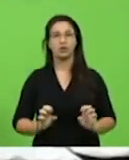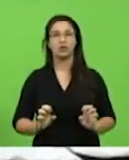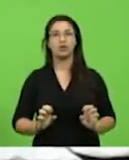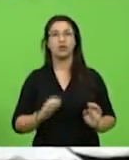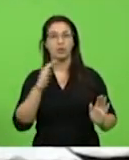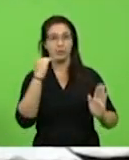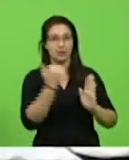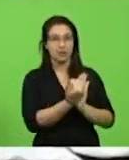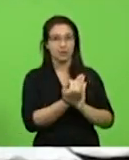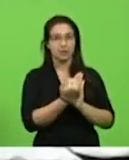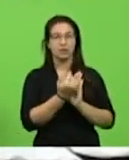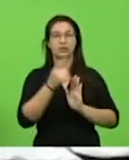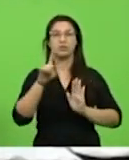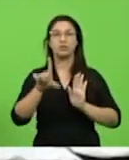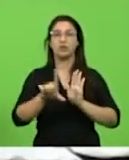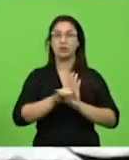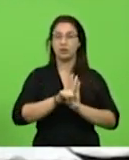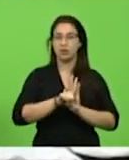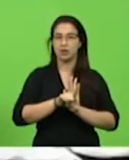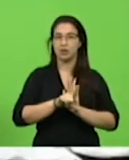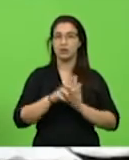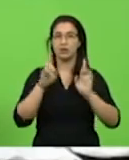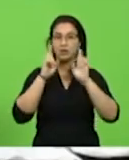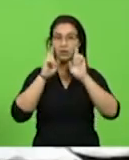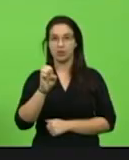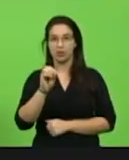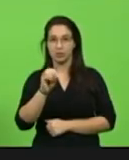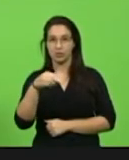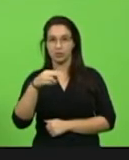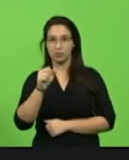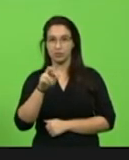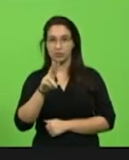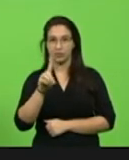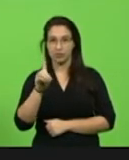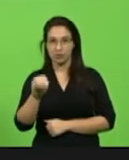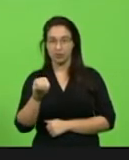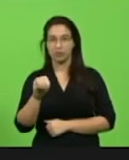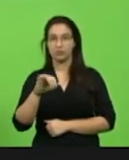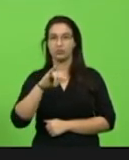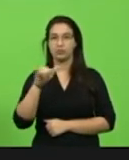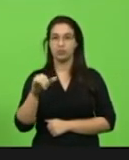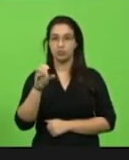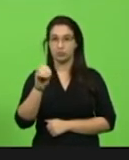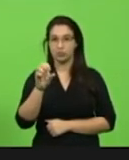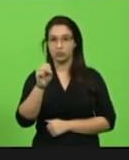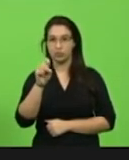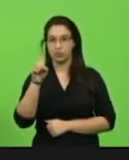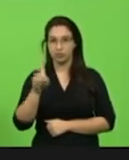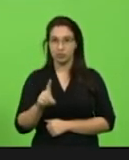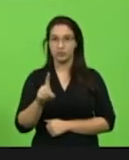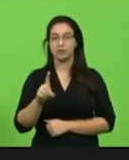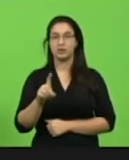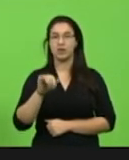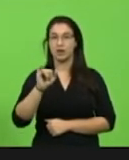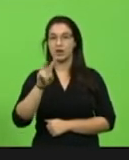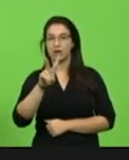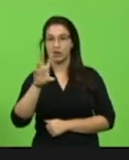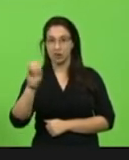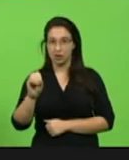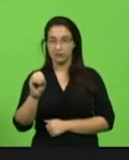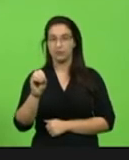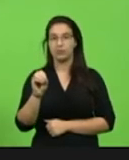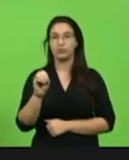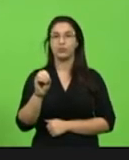lei, do respeito pela justiça. A Assembleia Legislativa cedeu espaço para a realização do